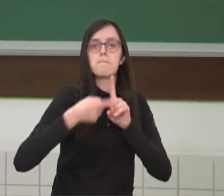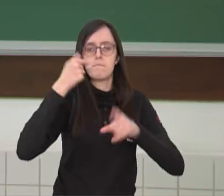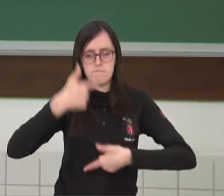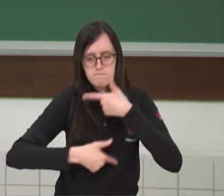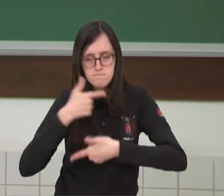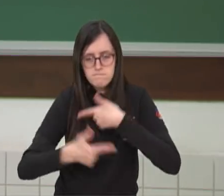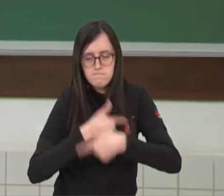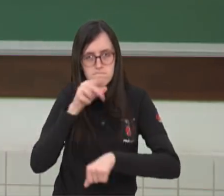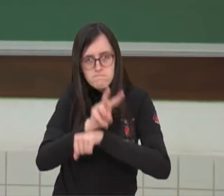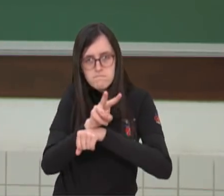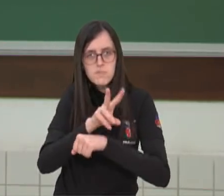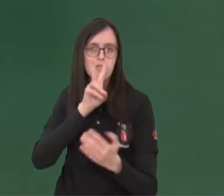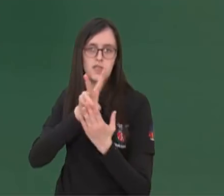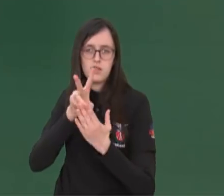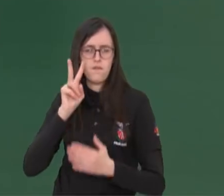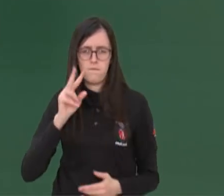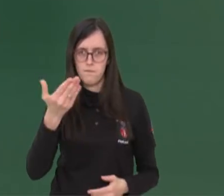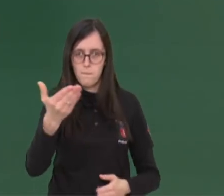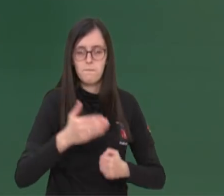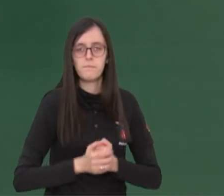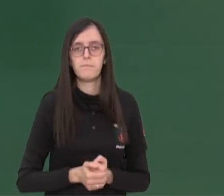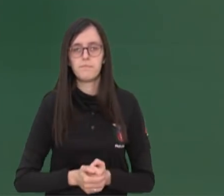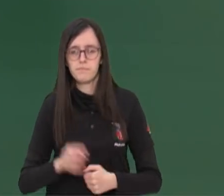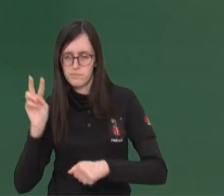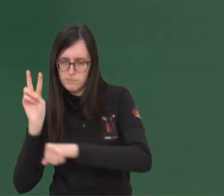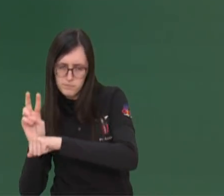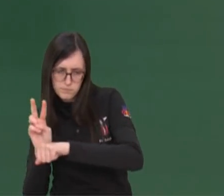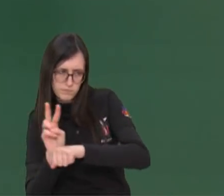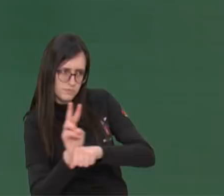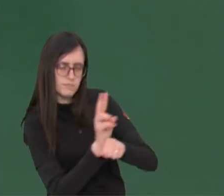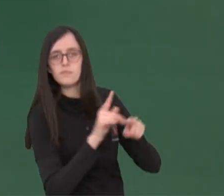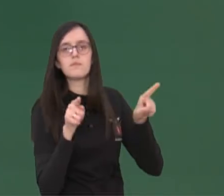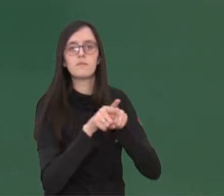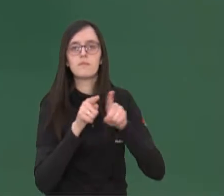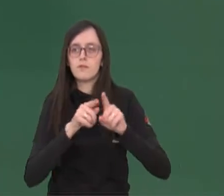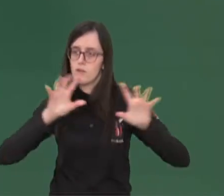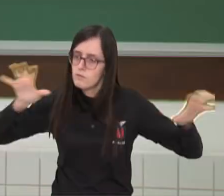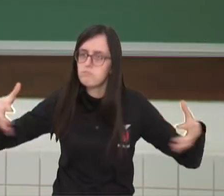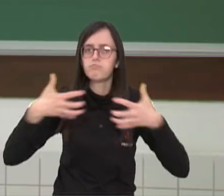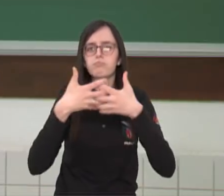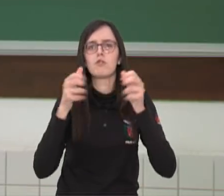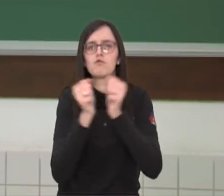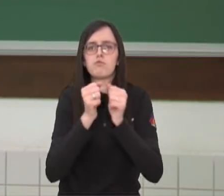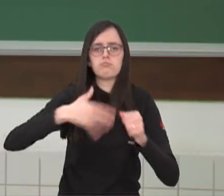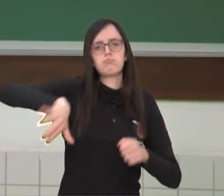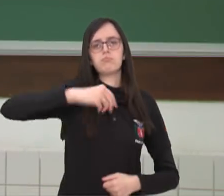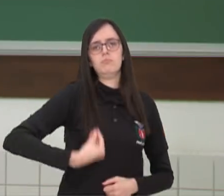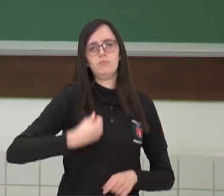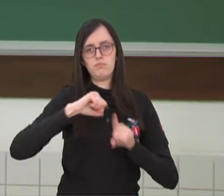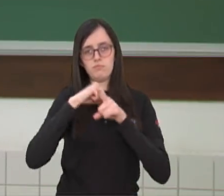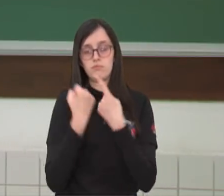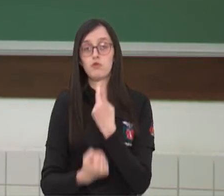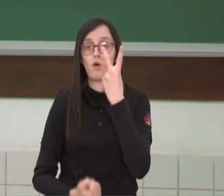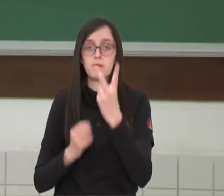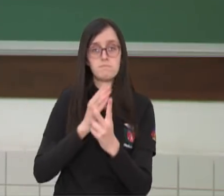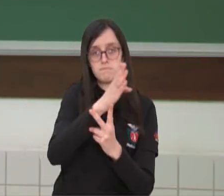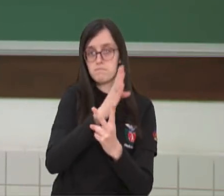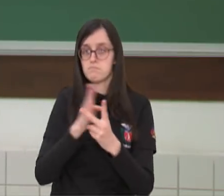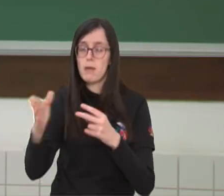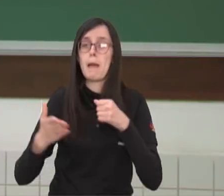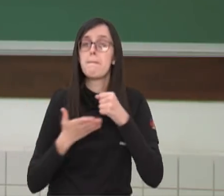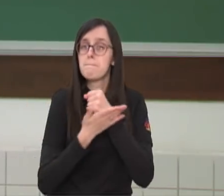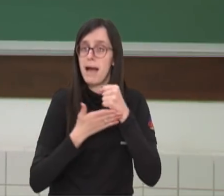de Proteção aos Índios. Tá aqui, proteger e integrar os indígenas à sociedade. 2 funções